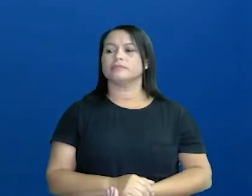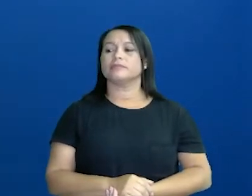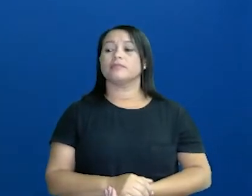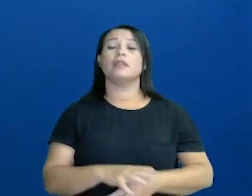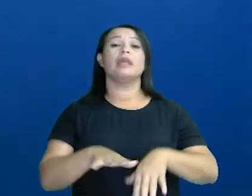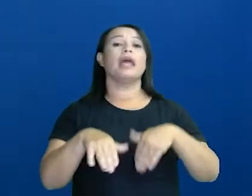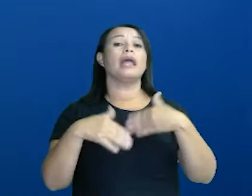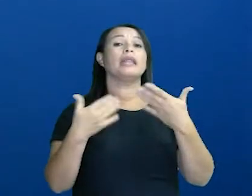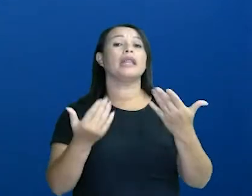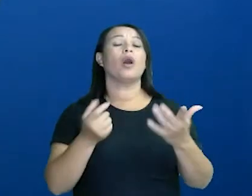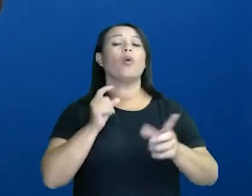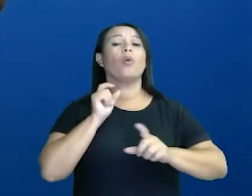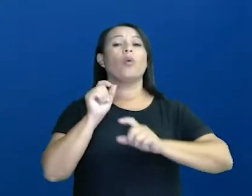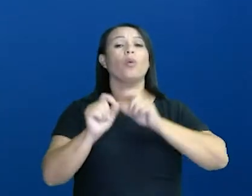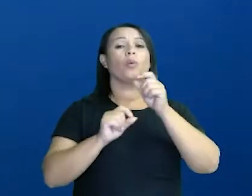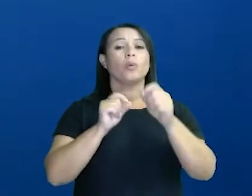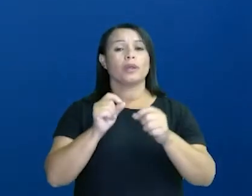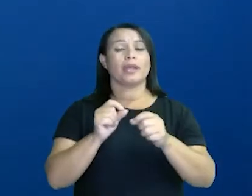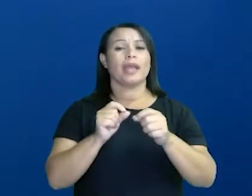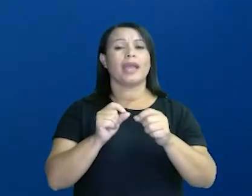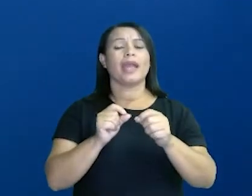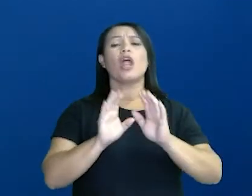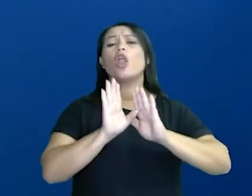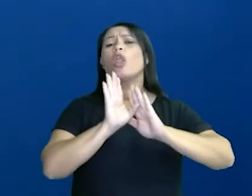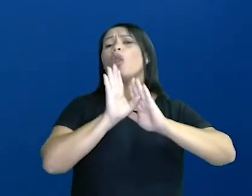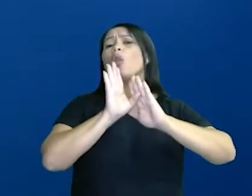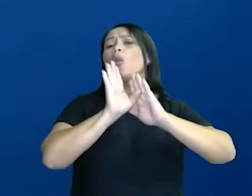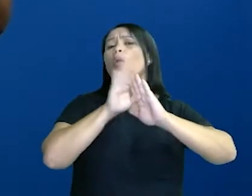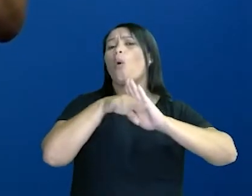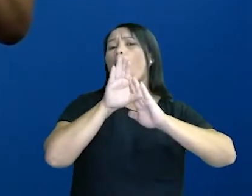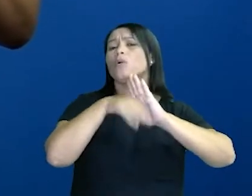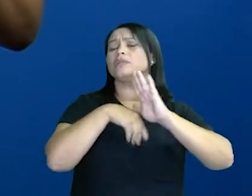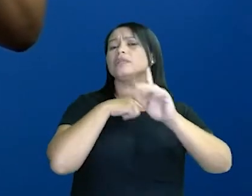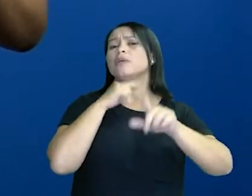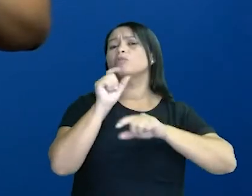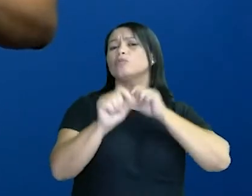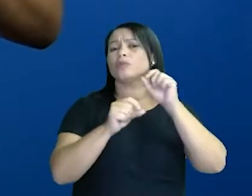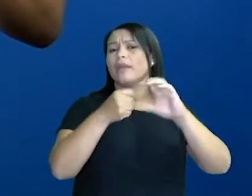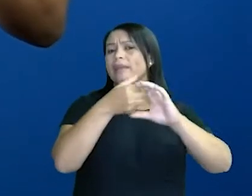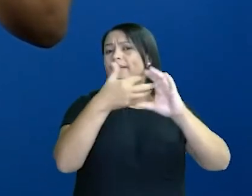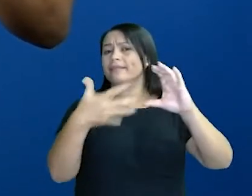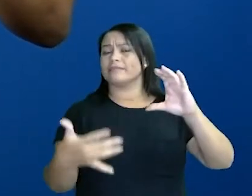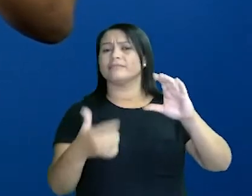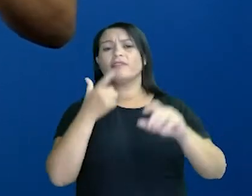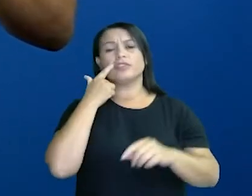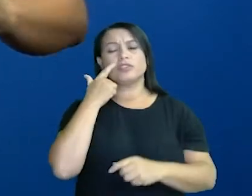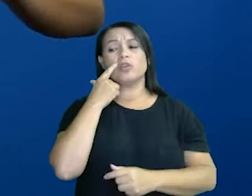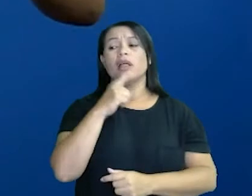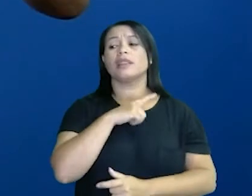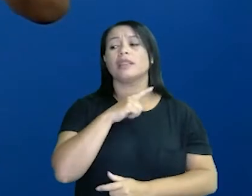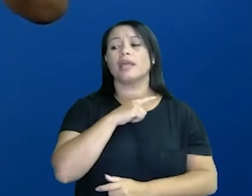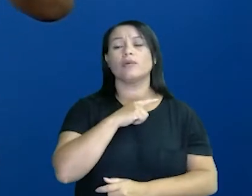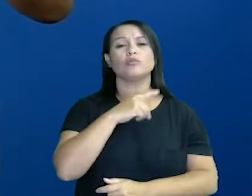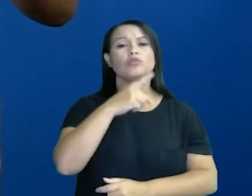bom então na definição O que é que temos aqui tá certo propriedades da